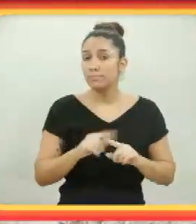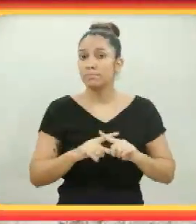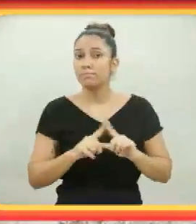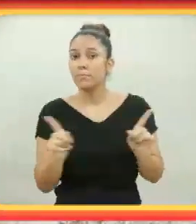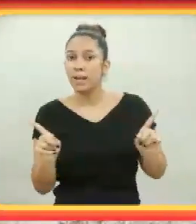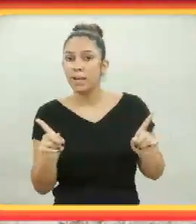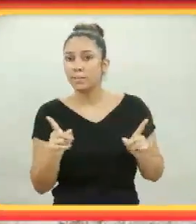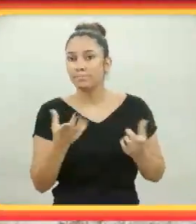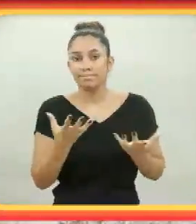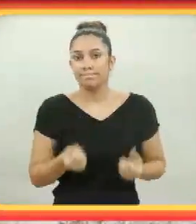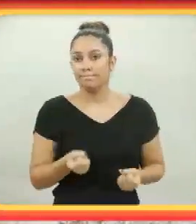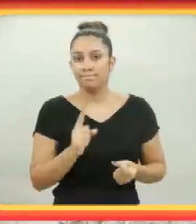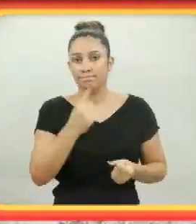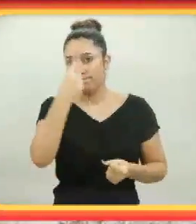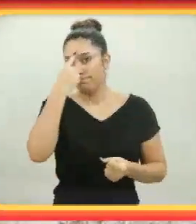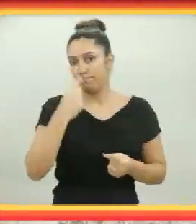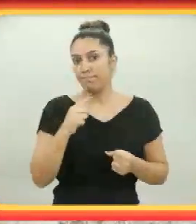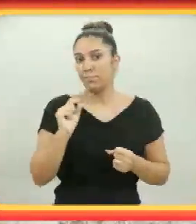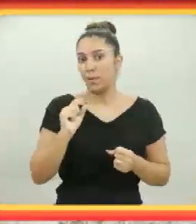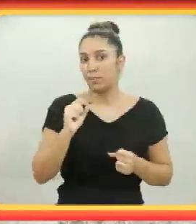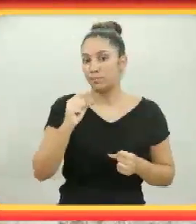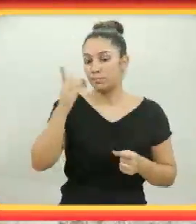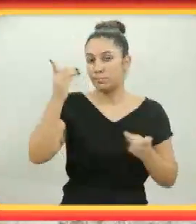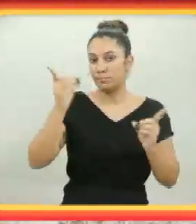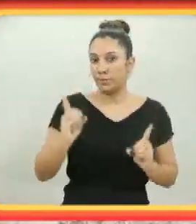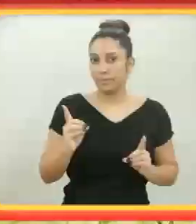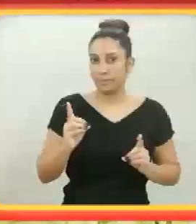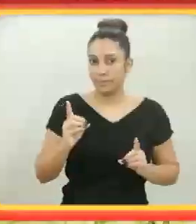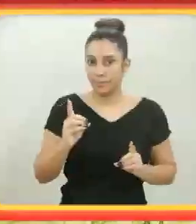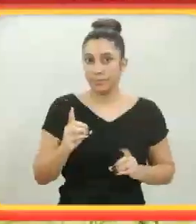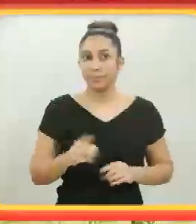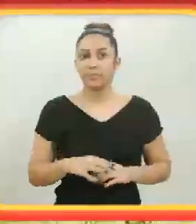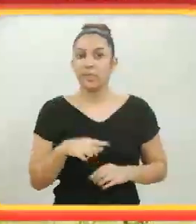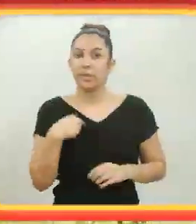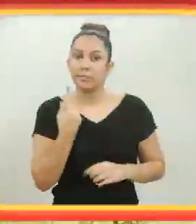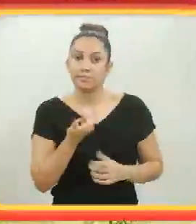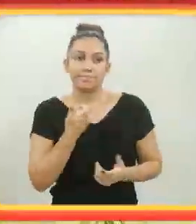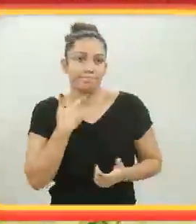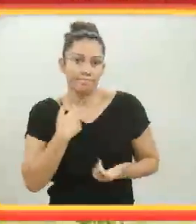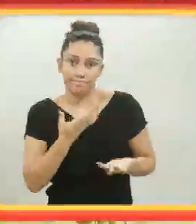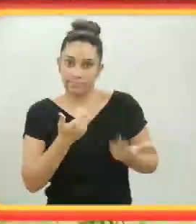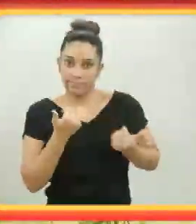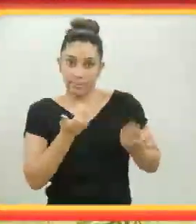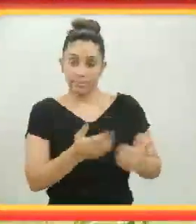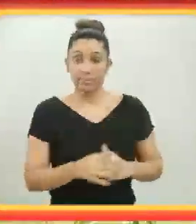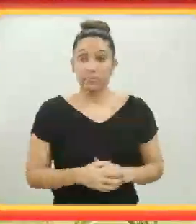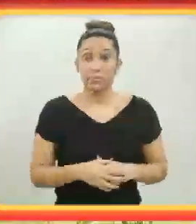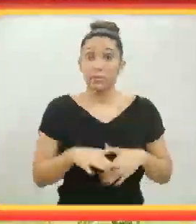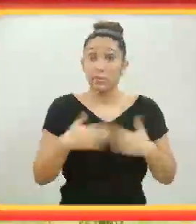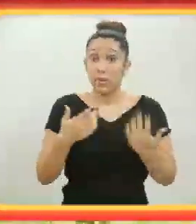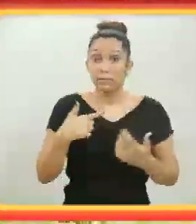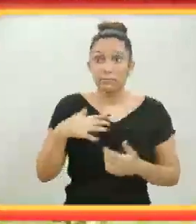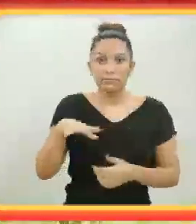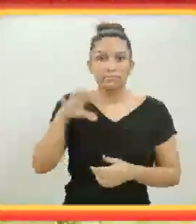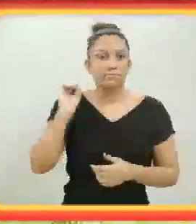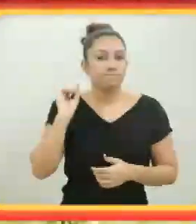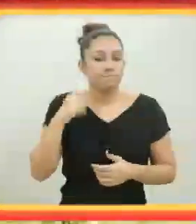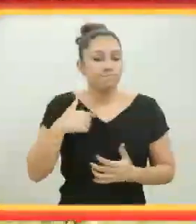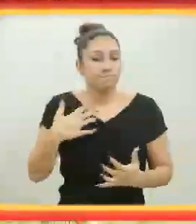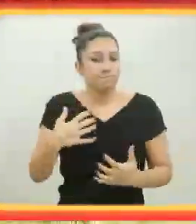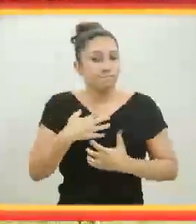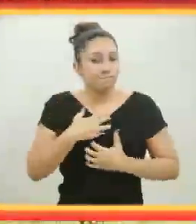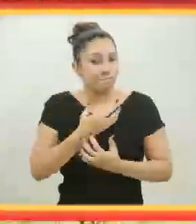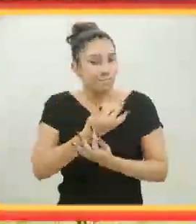local, as pessoas falavam, olha, seu currículo é interessante, mas não atende o perfil físico que nós